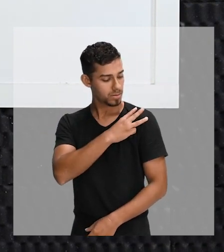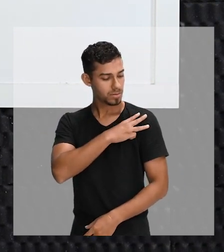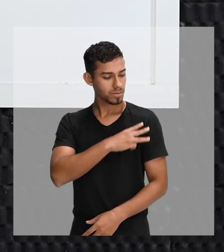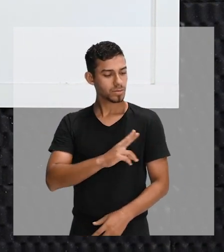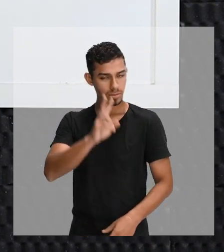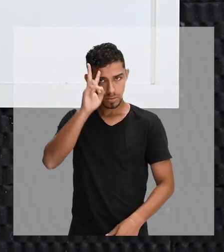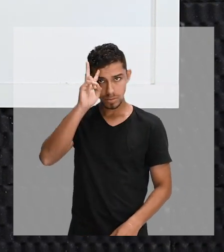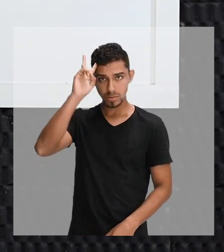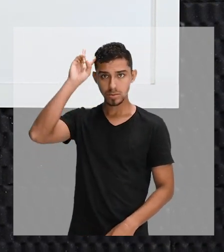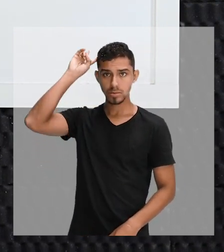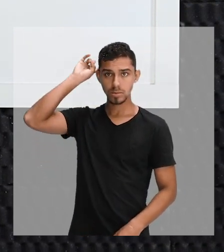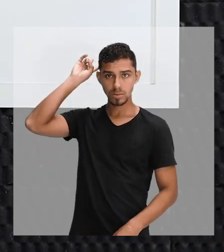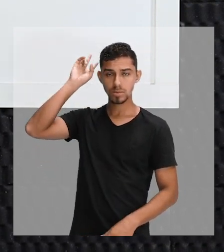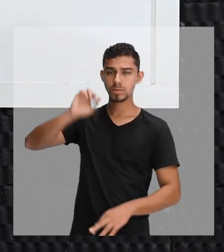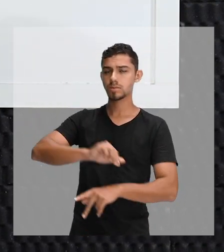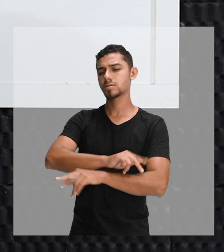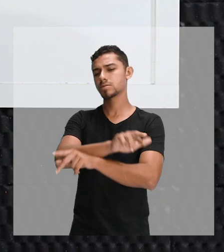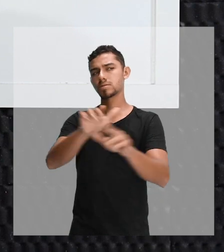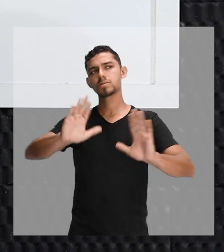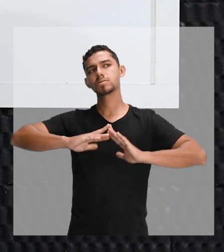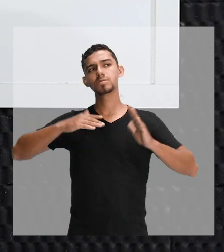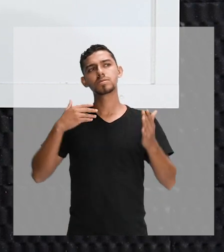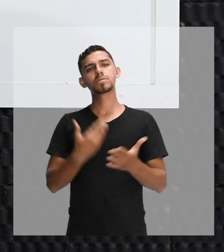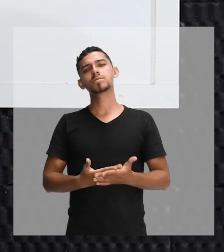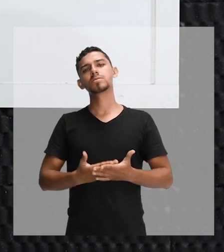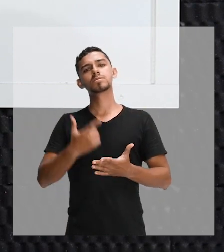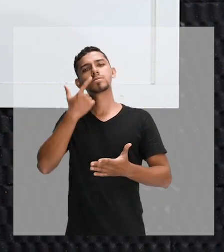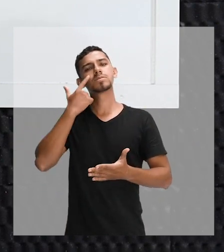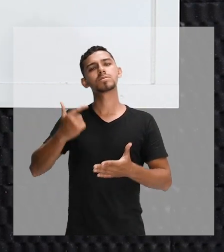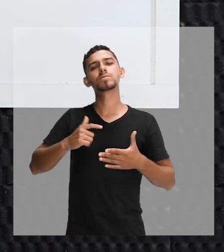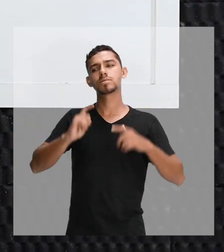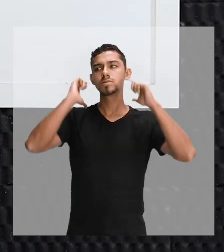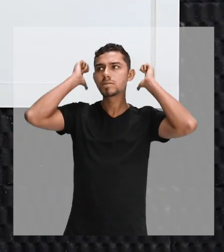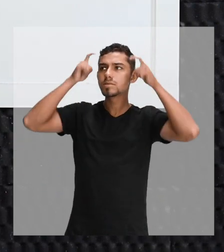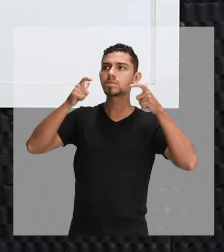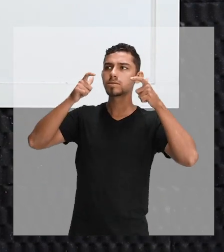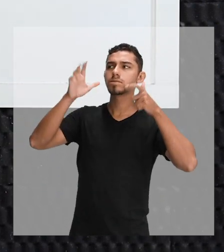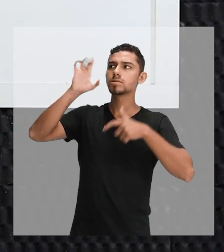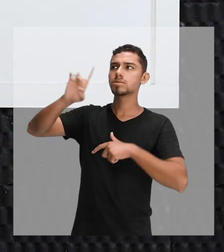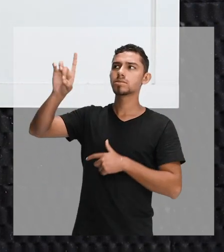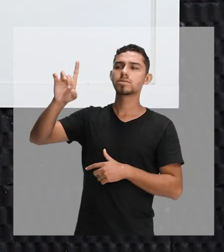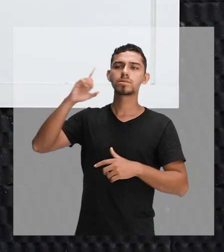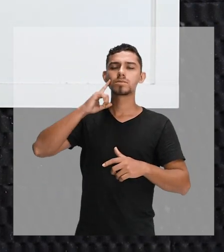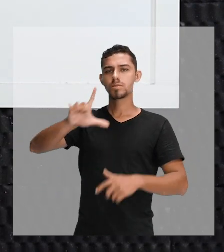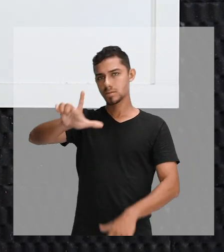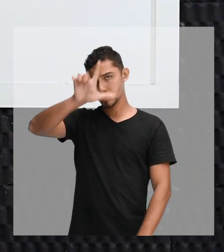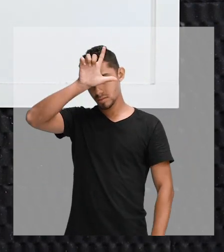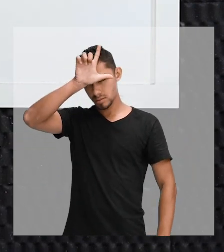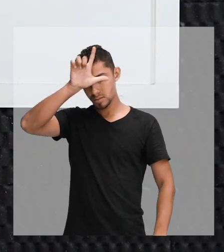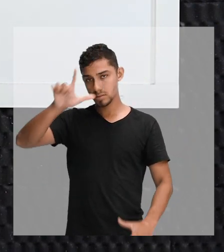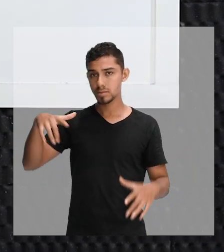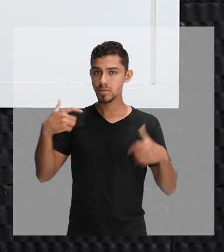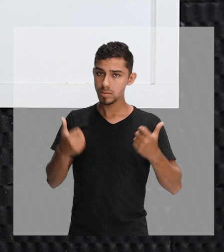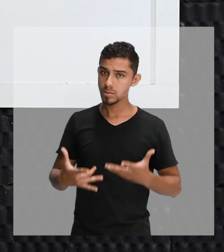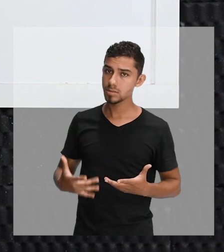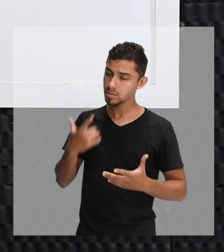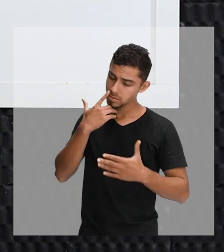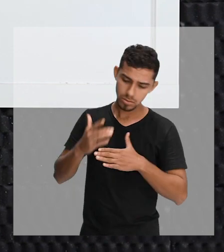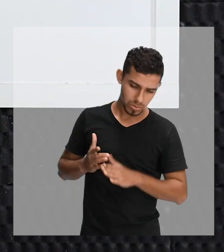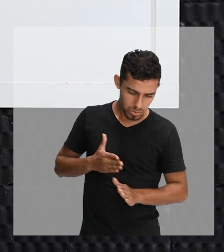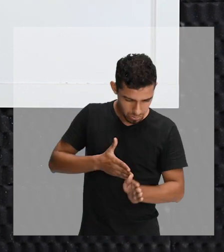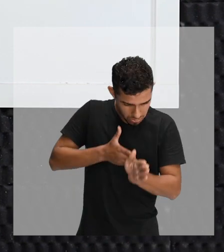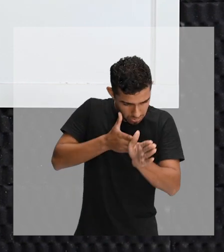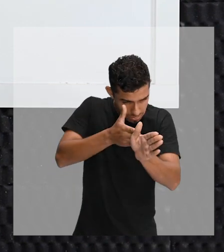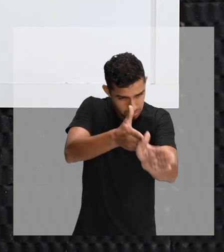vários vestibulares a escolástica trazendo o rei como líder. Obviamente, aquele que vai conduzir